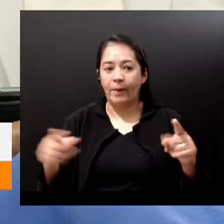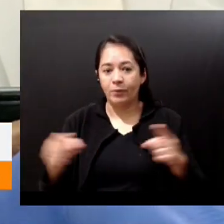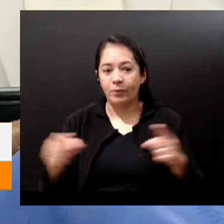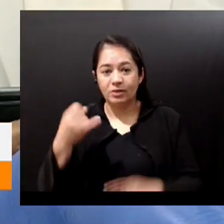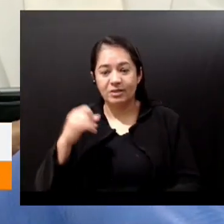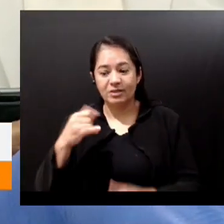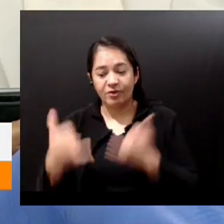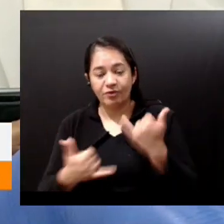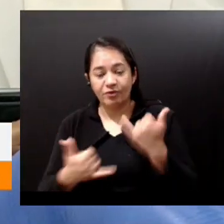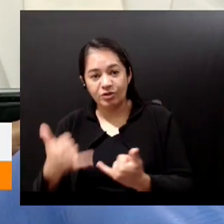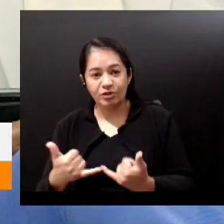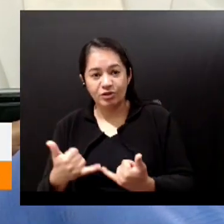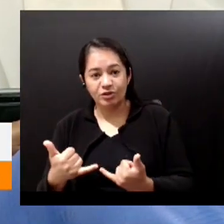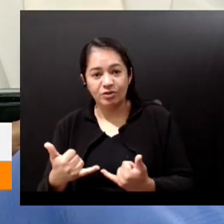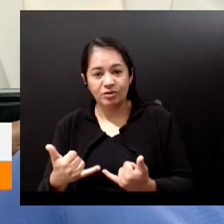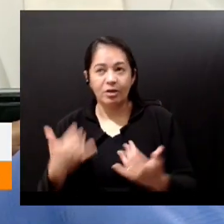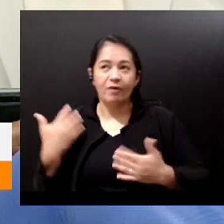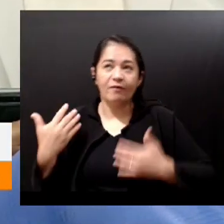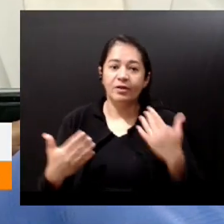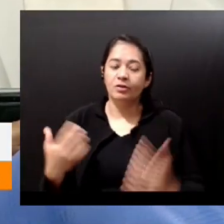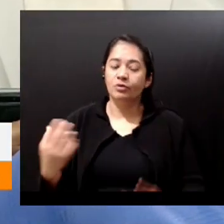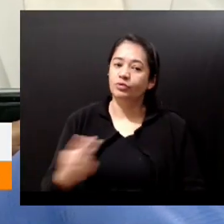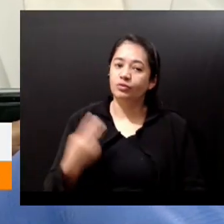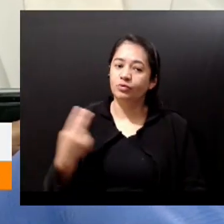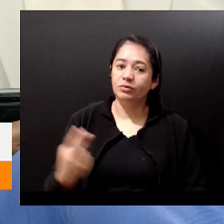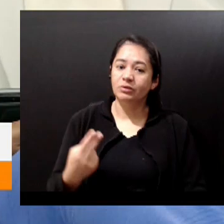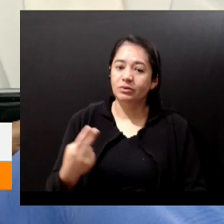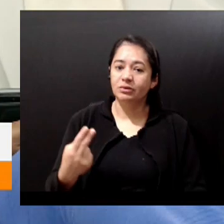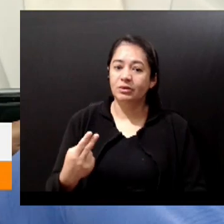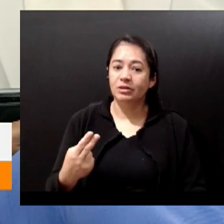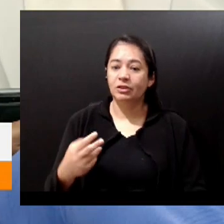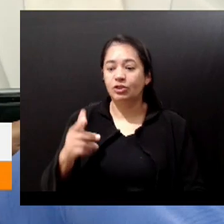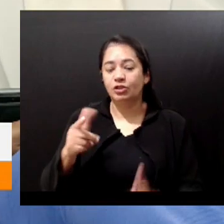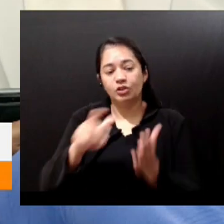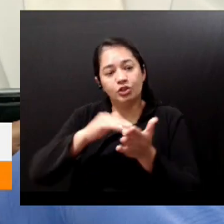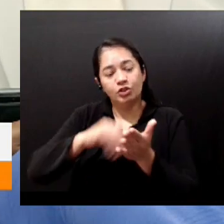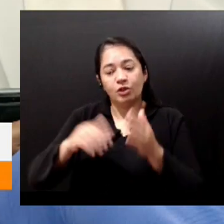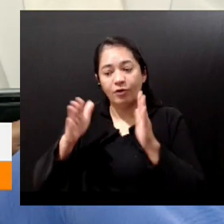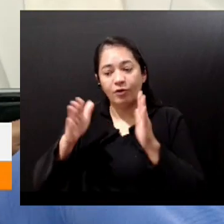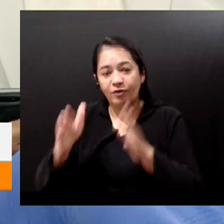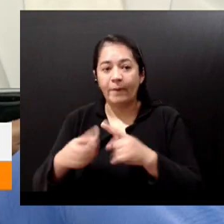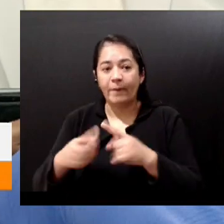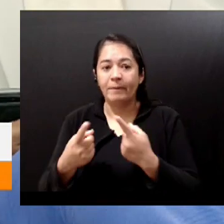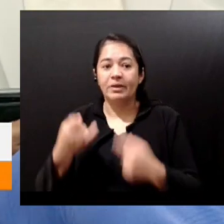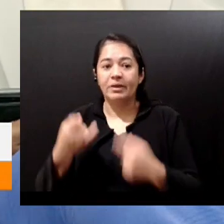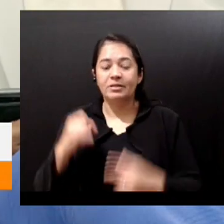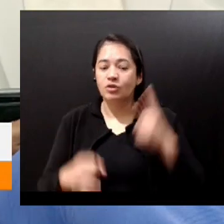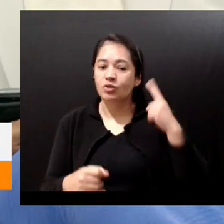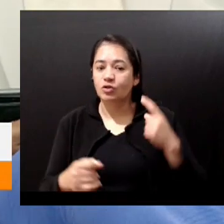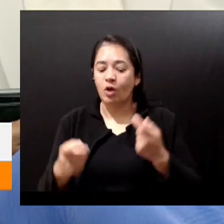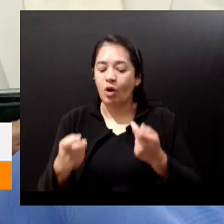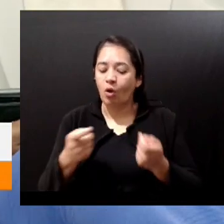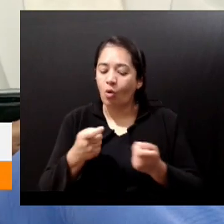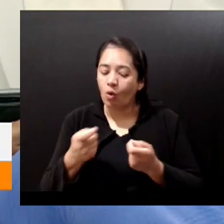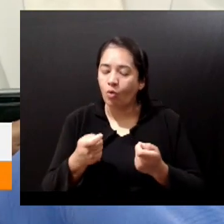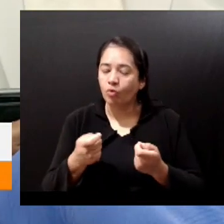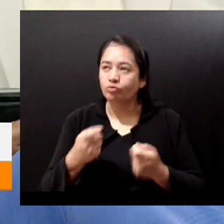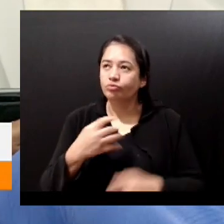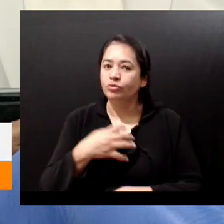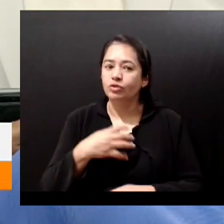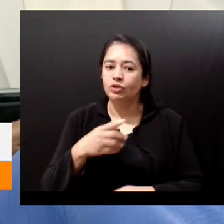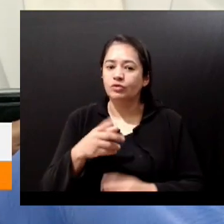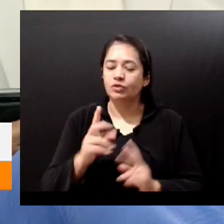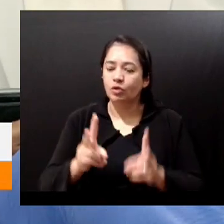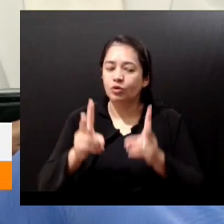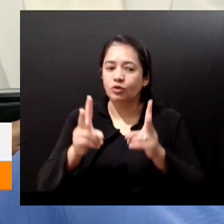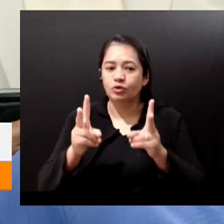não li a pesquisa, mas alguma coisa nesse sentido. Agora, quando o som ele entra como um ruído controlado, no sentido ali de te manter... A ideia